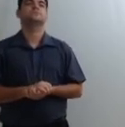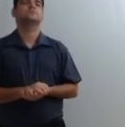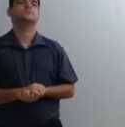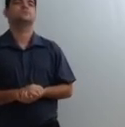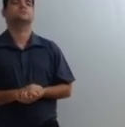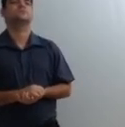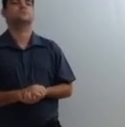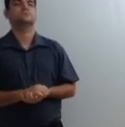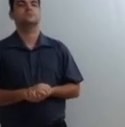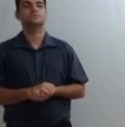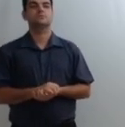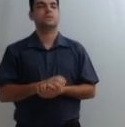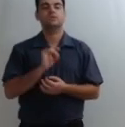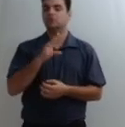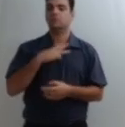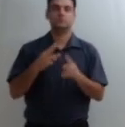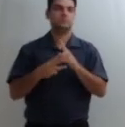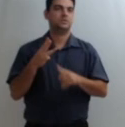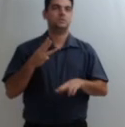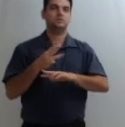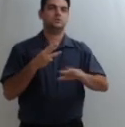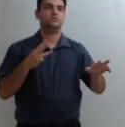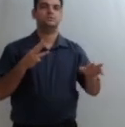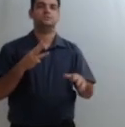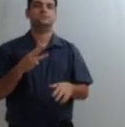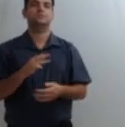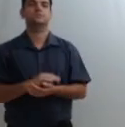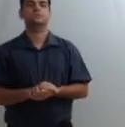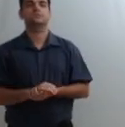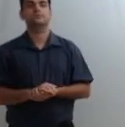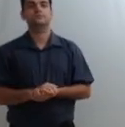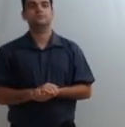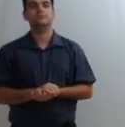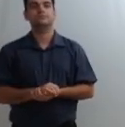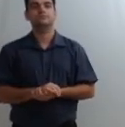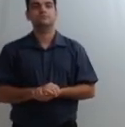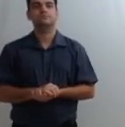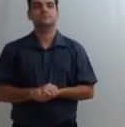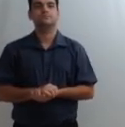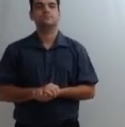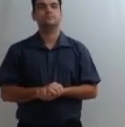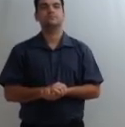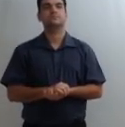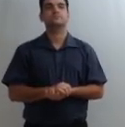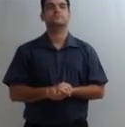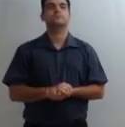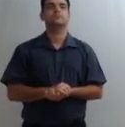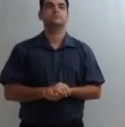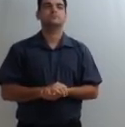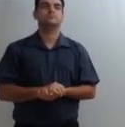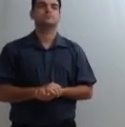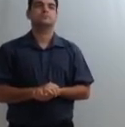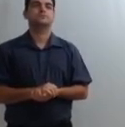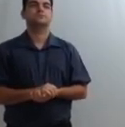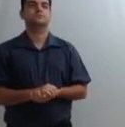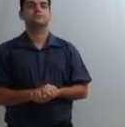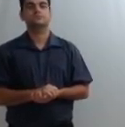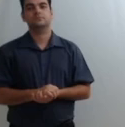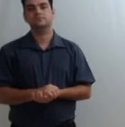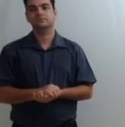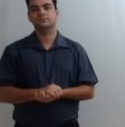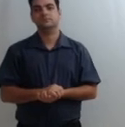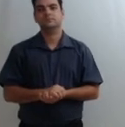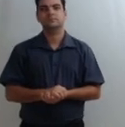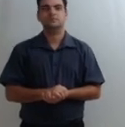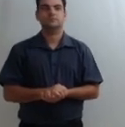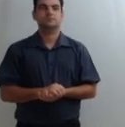São os meus três, Excelência. Pois não. Vamos agora aos destaques do ministro Sebastião Reis. Senhor